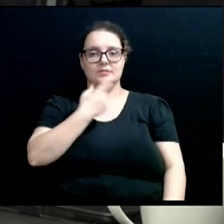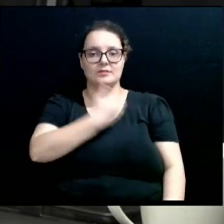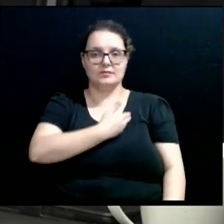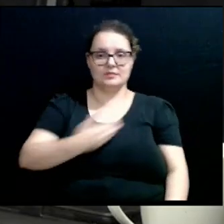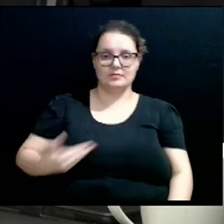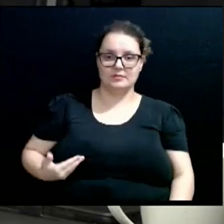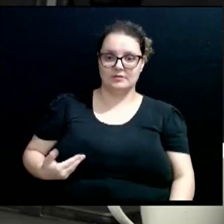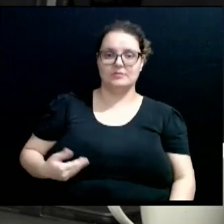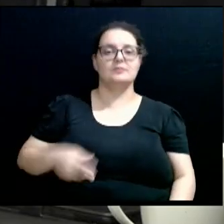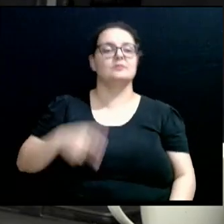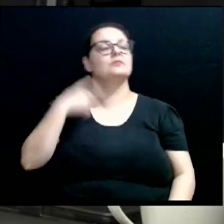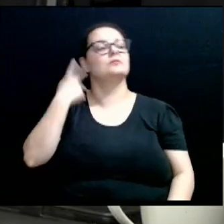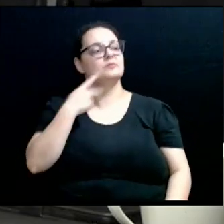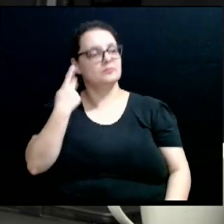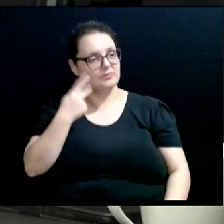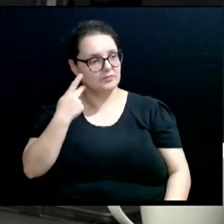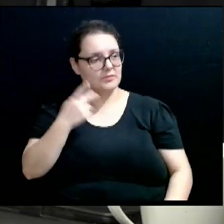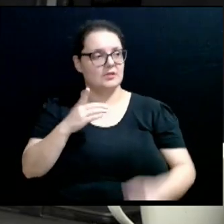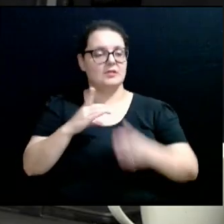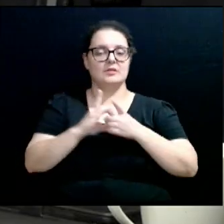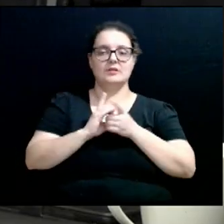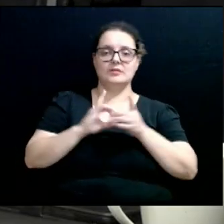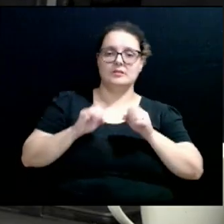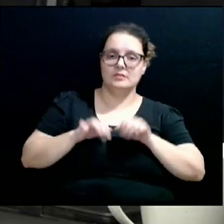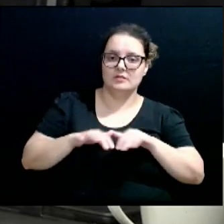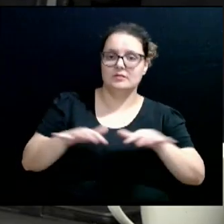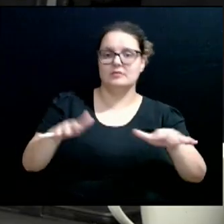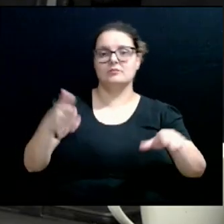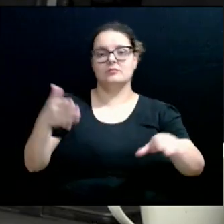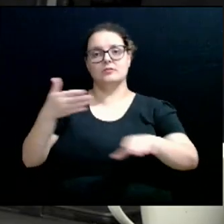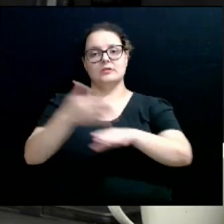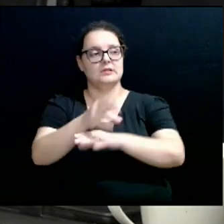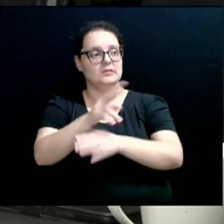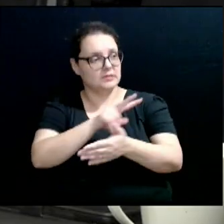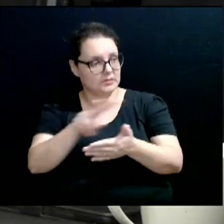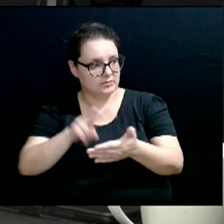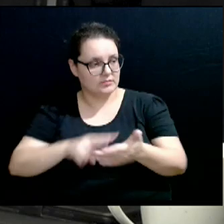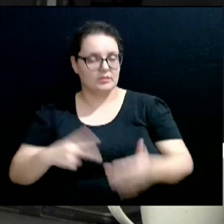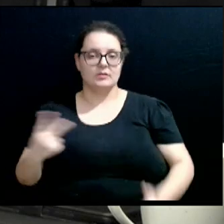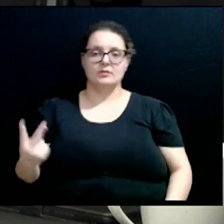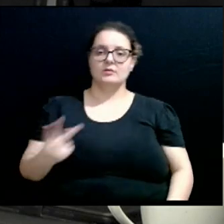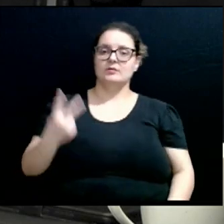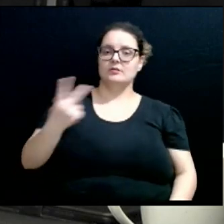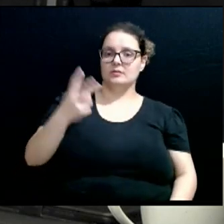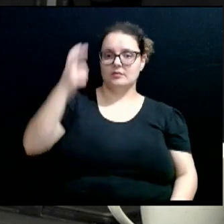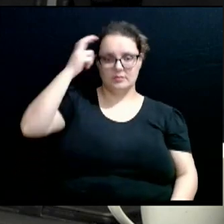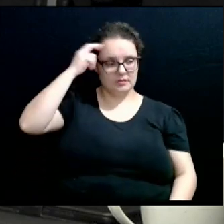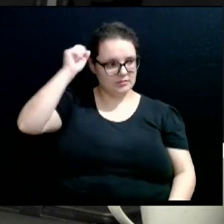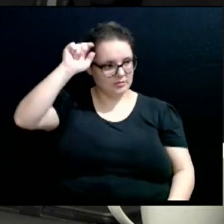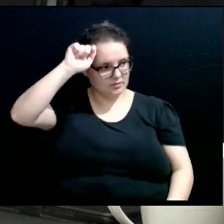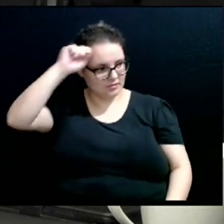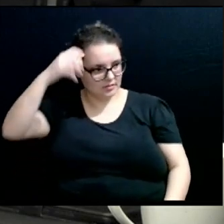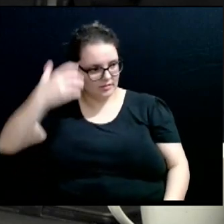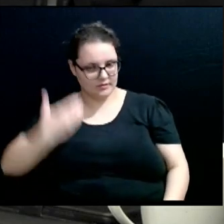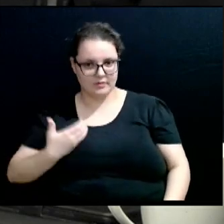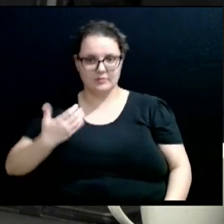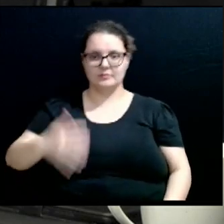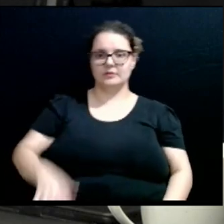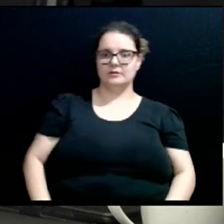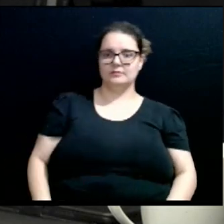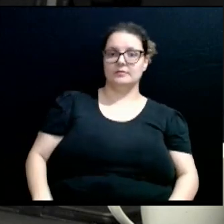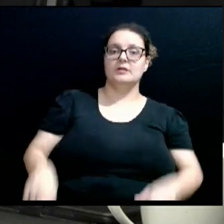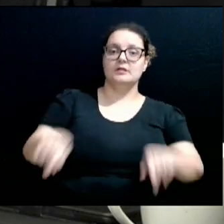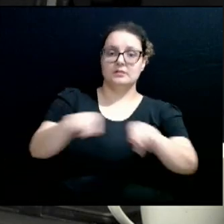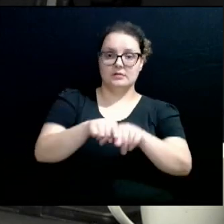de democratização do acesso à leitura e valorização da cultura afro-brasileira. Você também é conselheira do Conselho